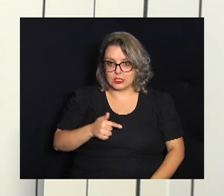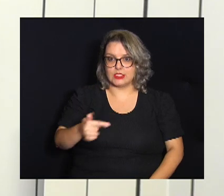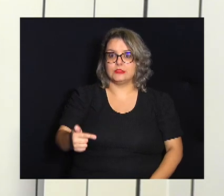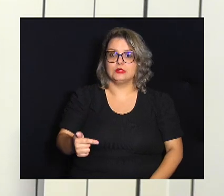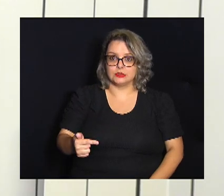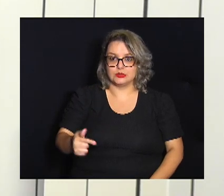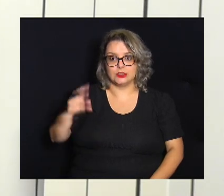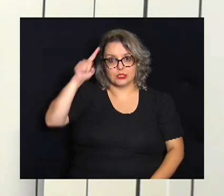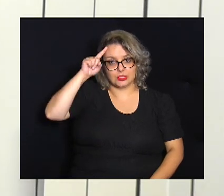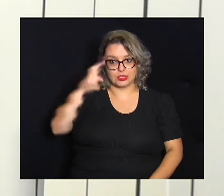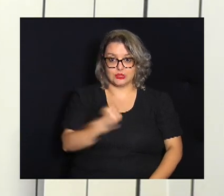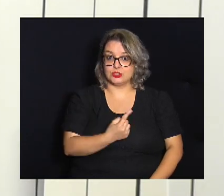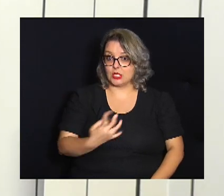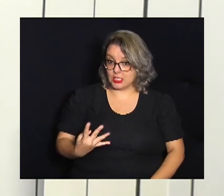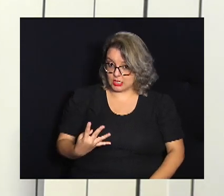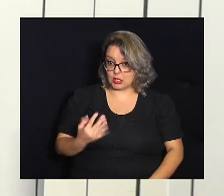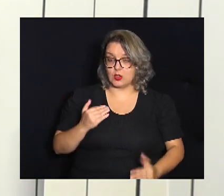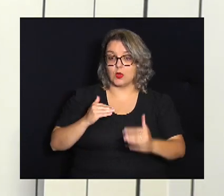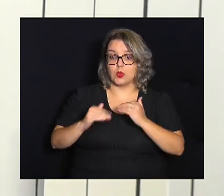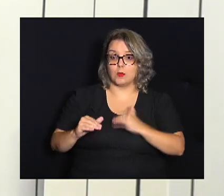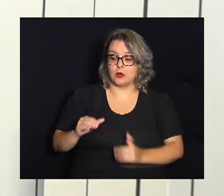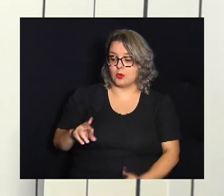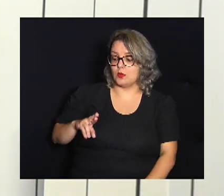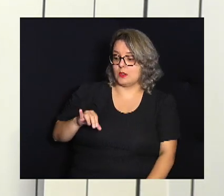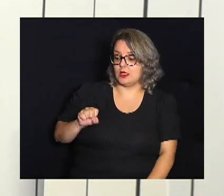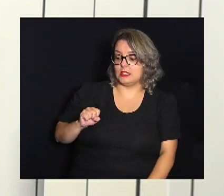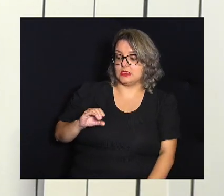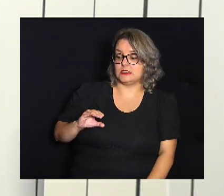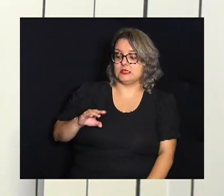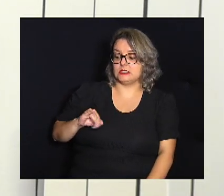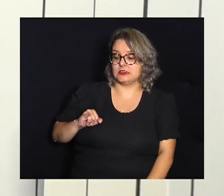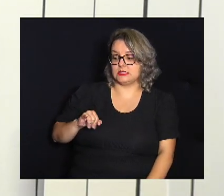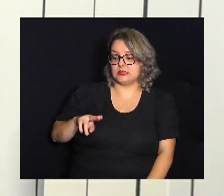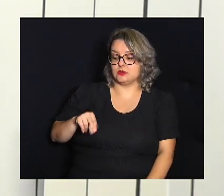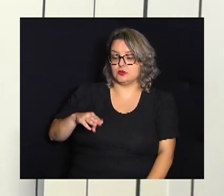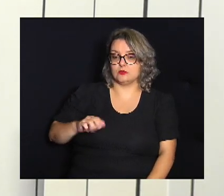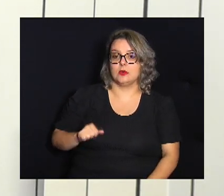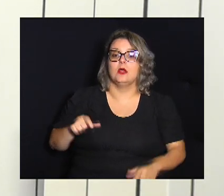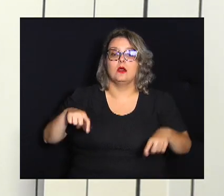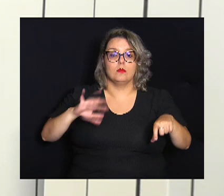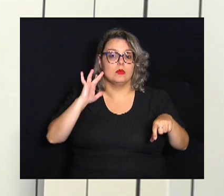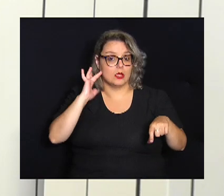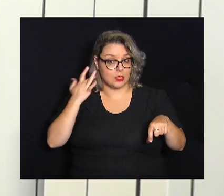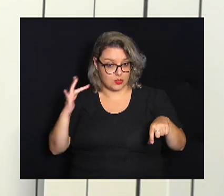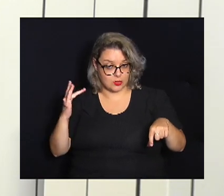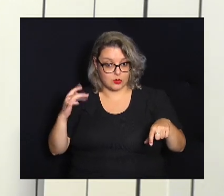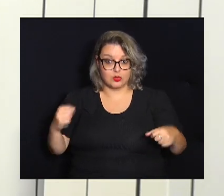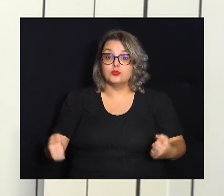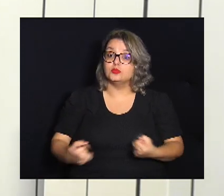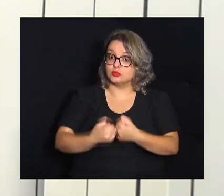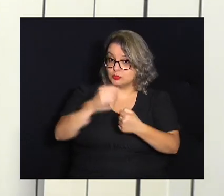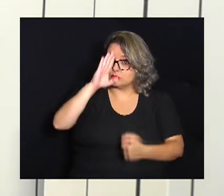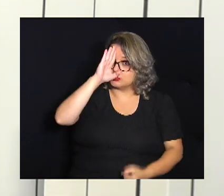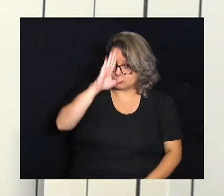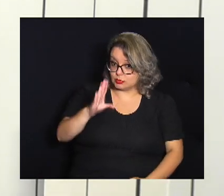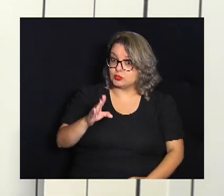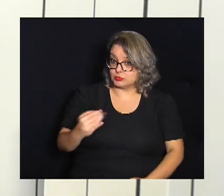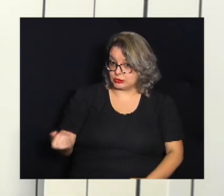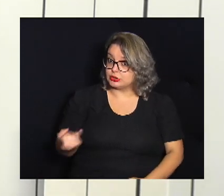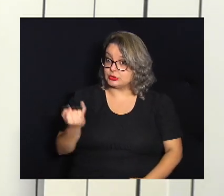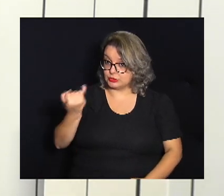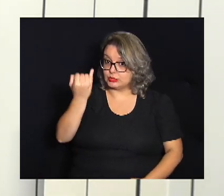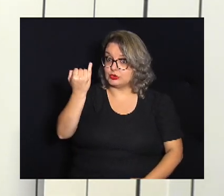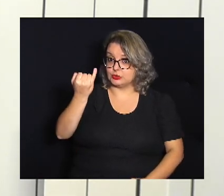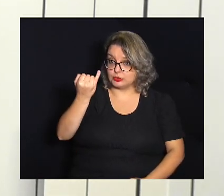dia 14, contra o Criciúma, aqui em Campinas, no Estádio Brinco de Ouro, confronto direto e importante para